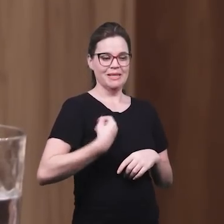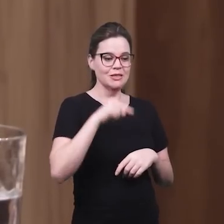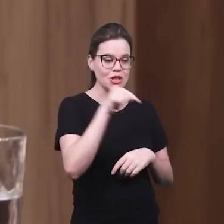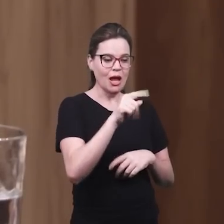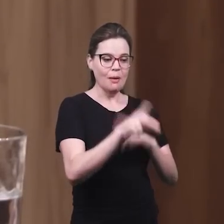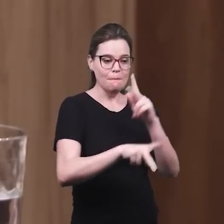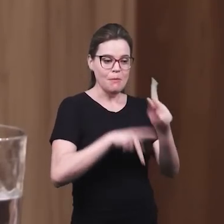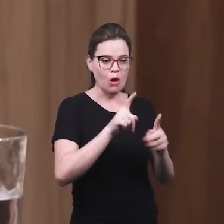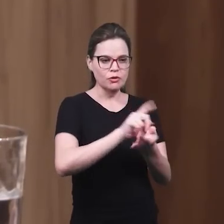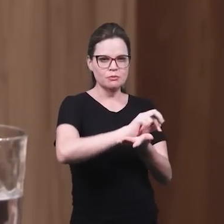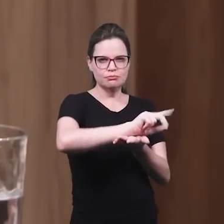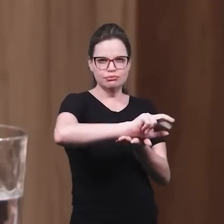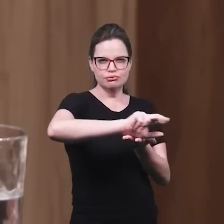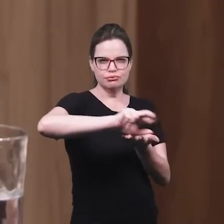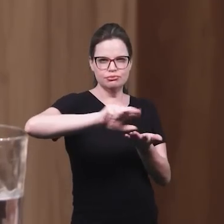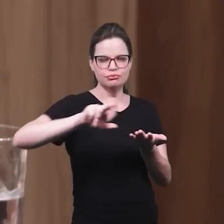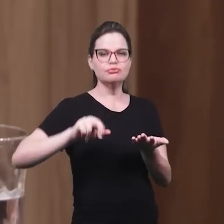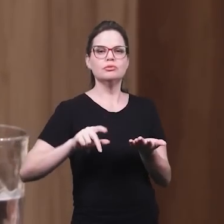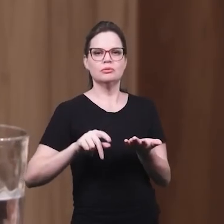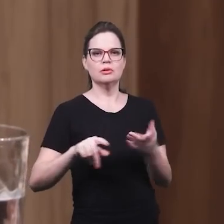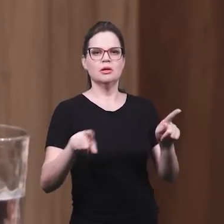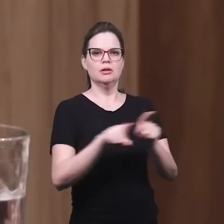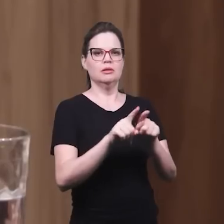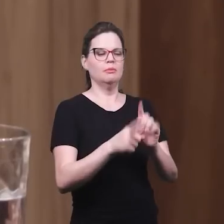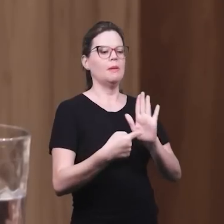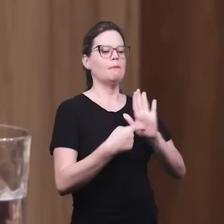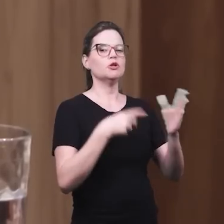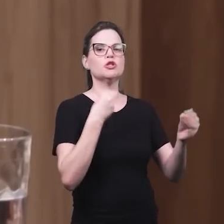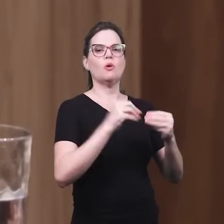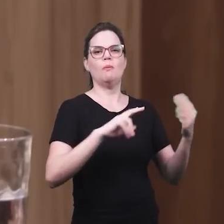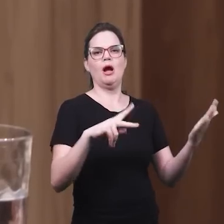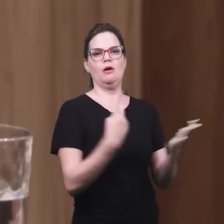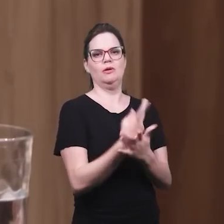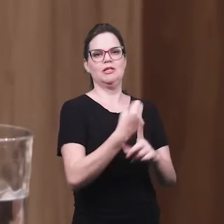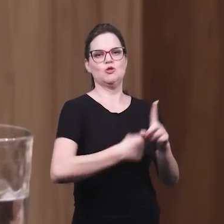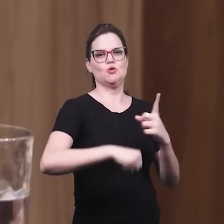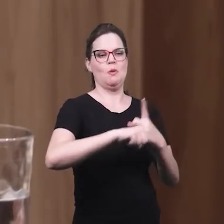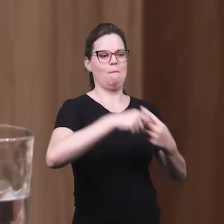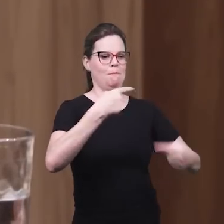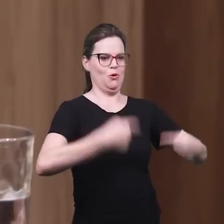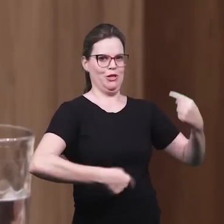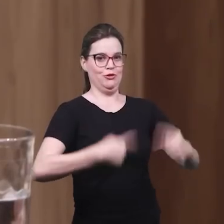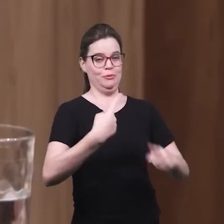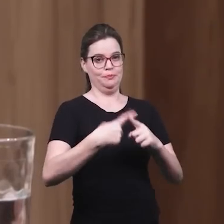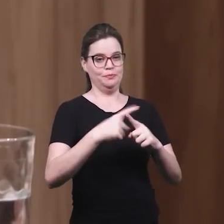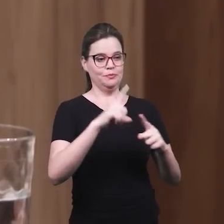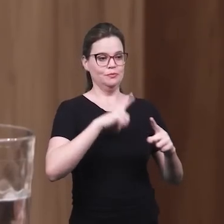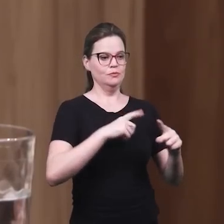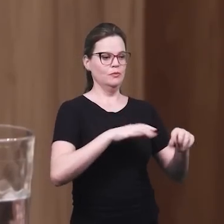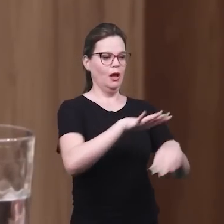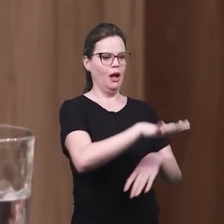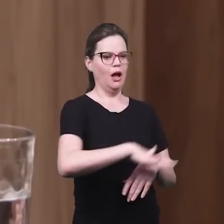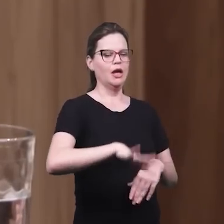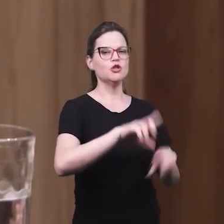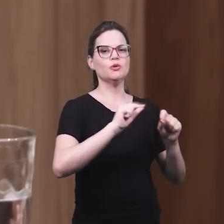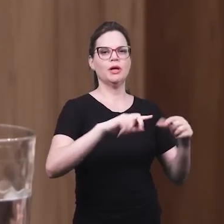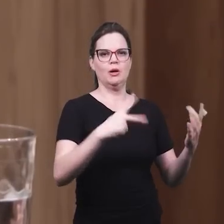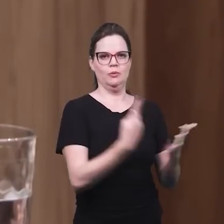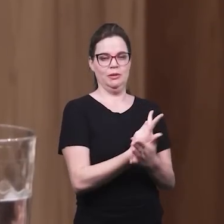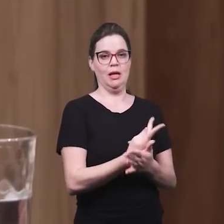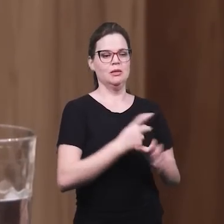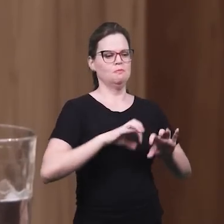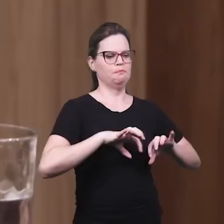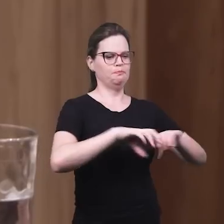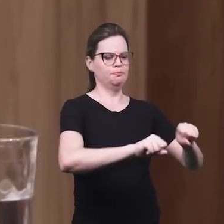também reflete a realidade sociopolítica da época. O domínio romano na região fez com que muitas